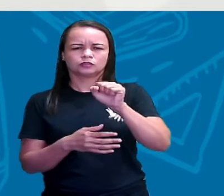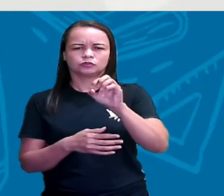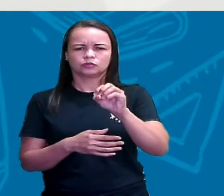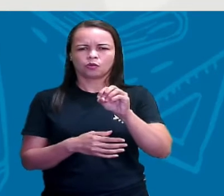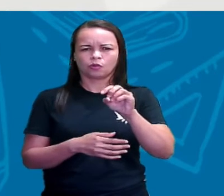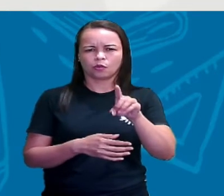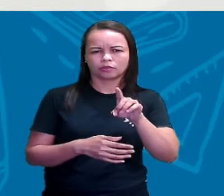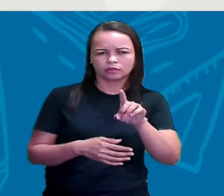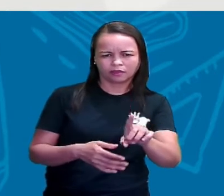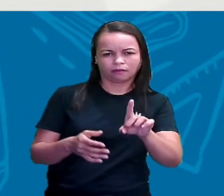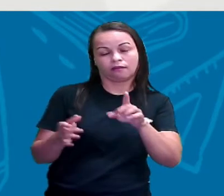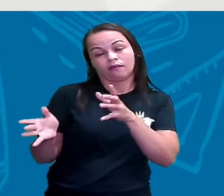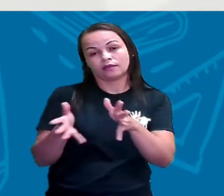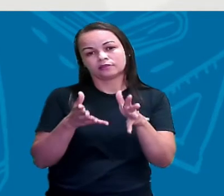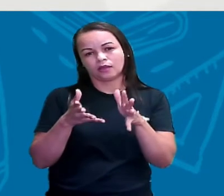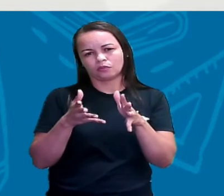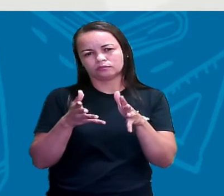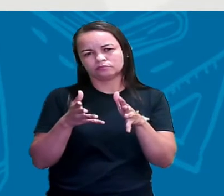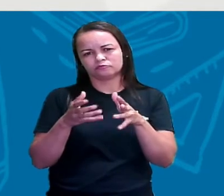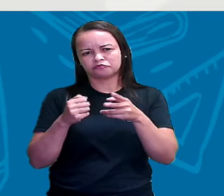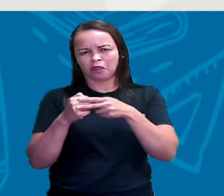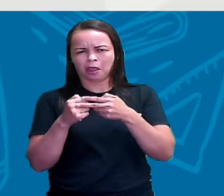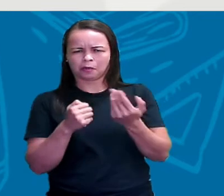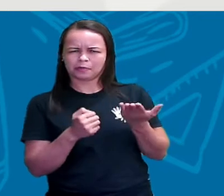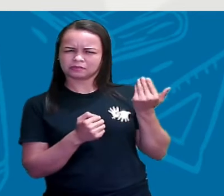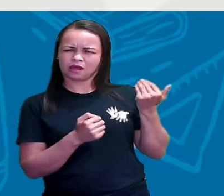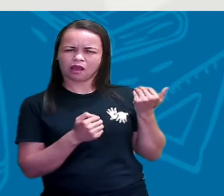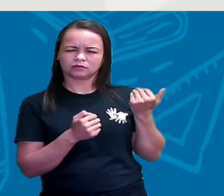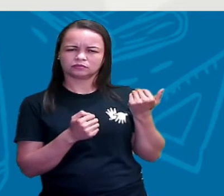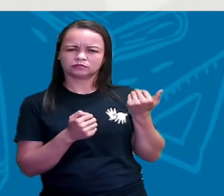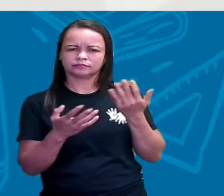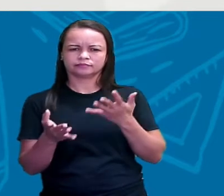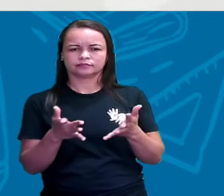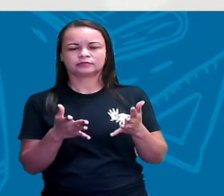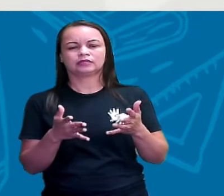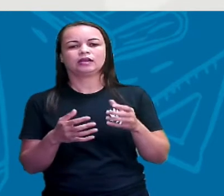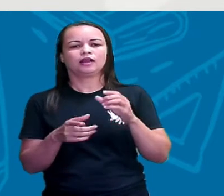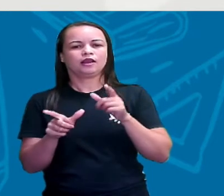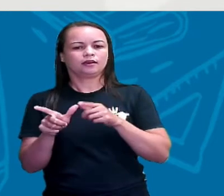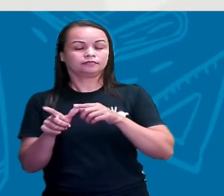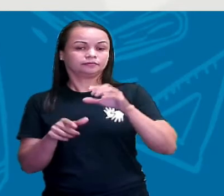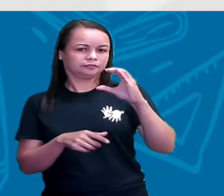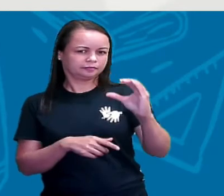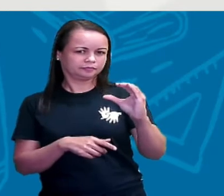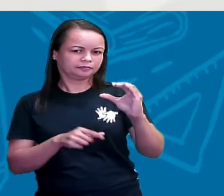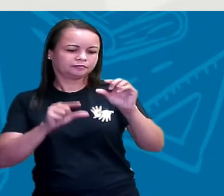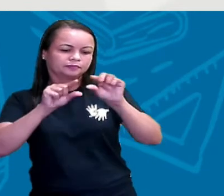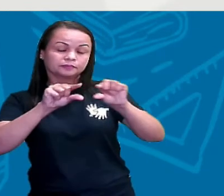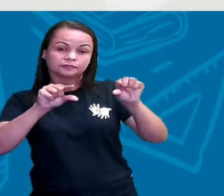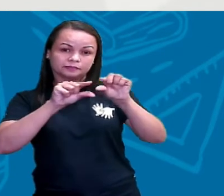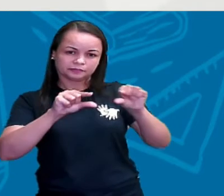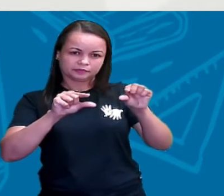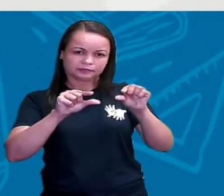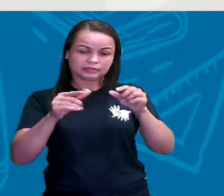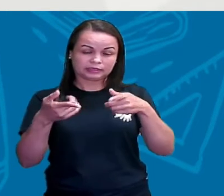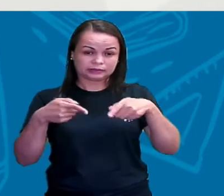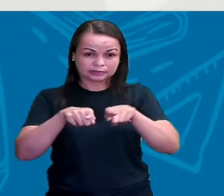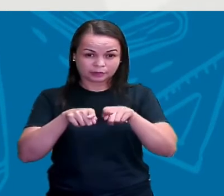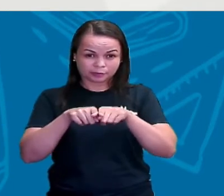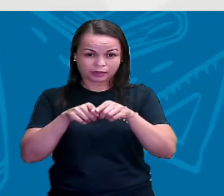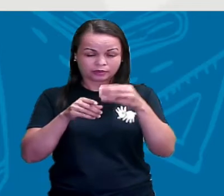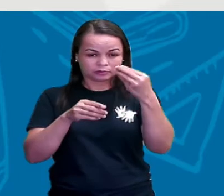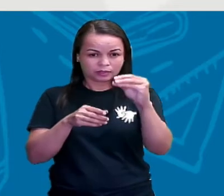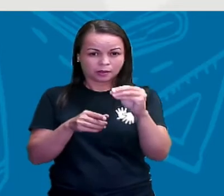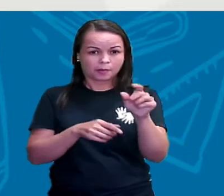de passado? Letra C, he didn't sold. É certo a gente colocar um verbo no passado, mas uma partícula